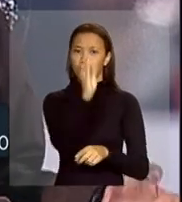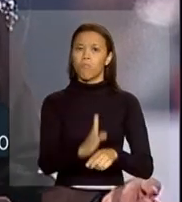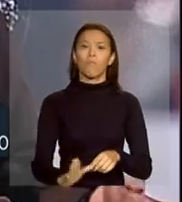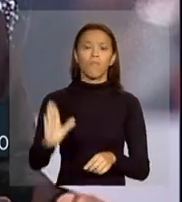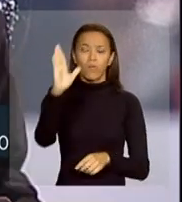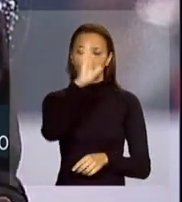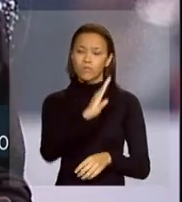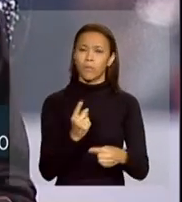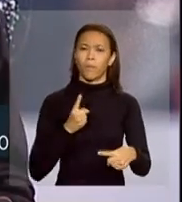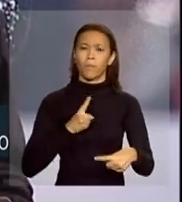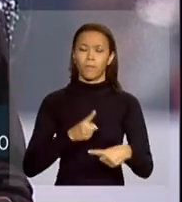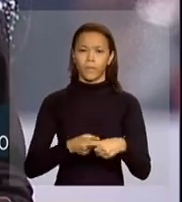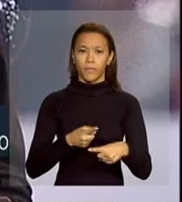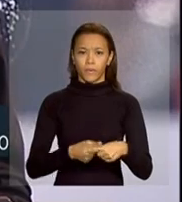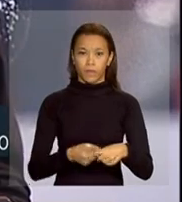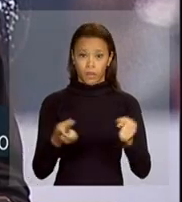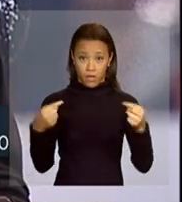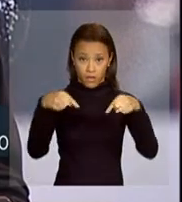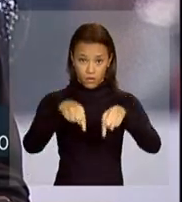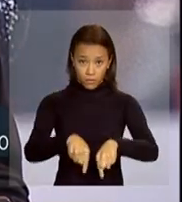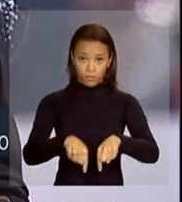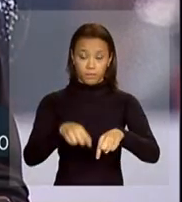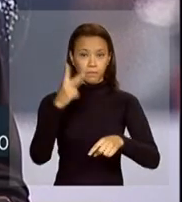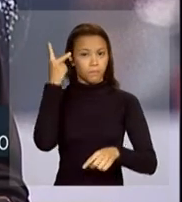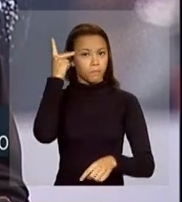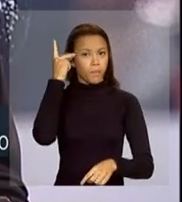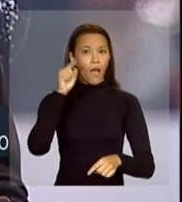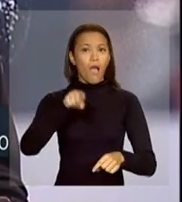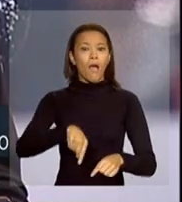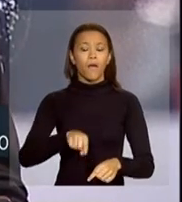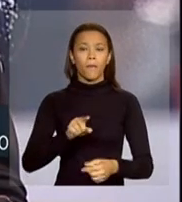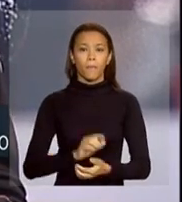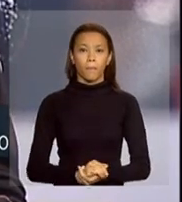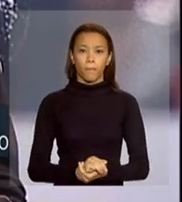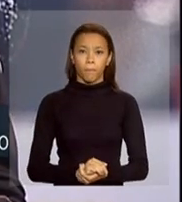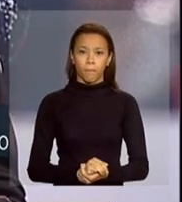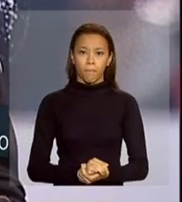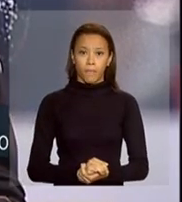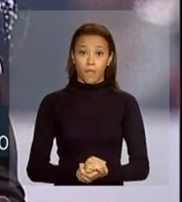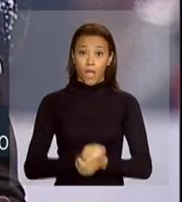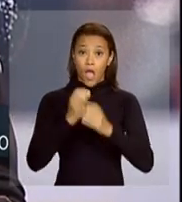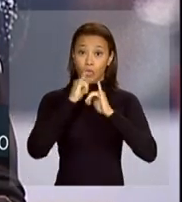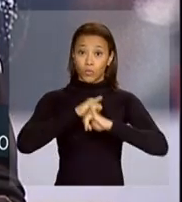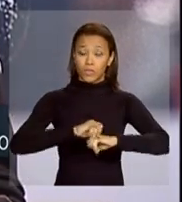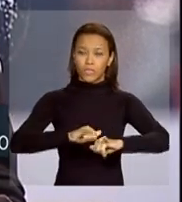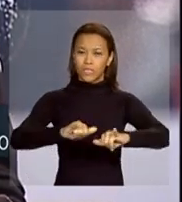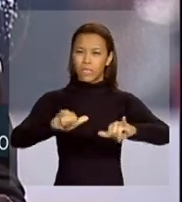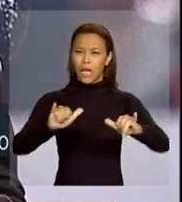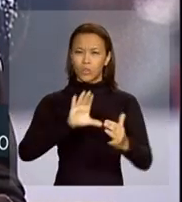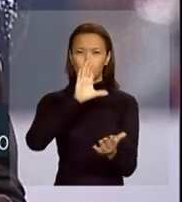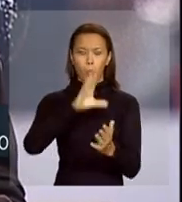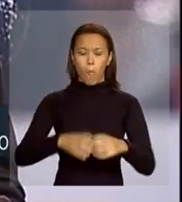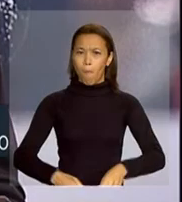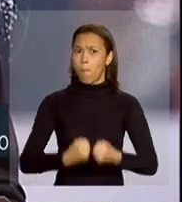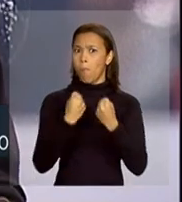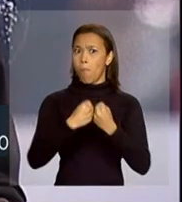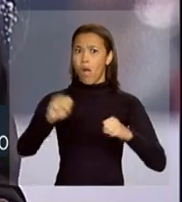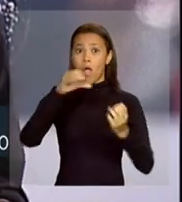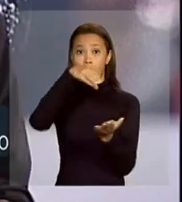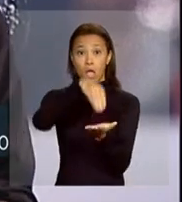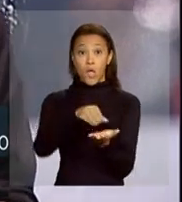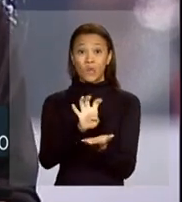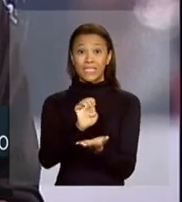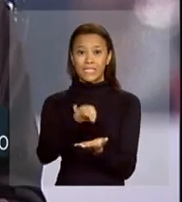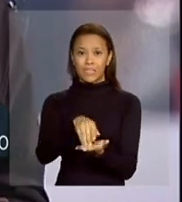porque aqui é anunciado o maior centro paraolímpico do